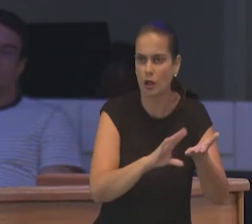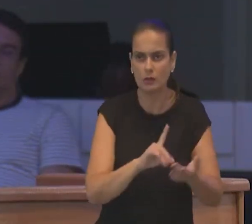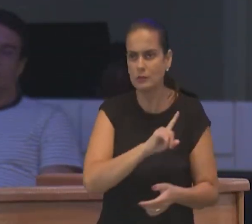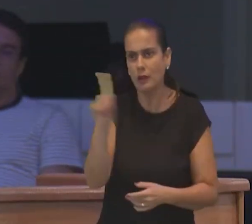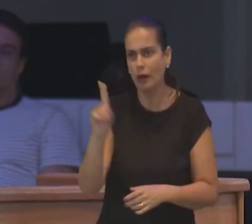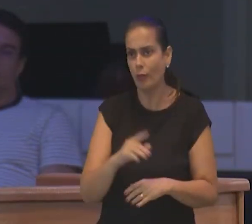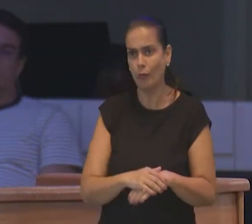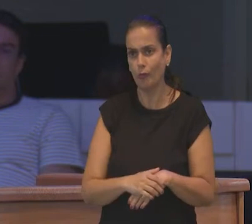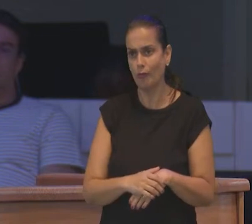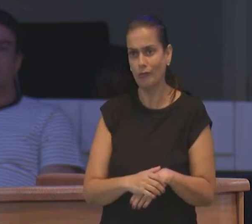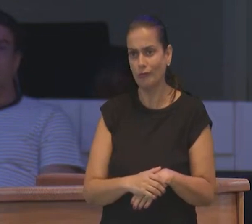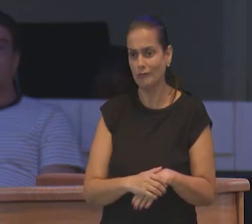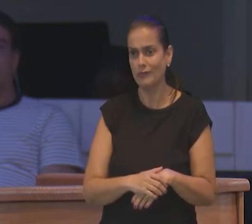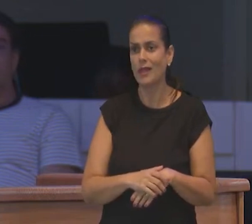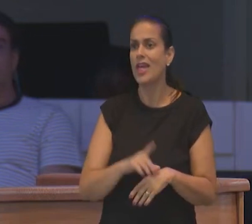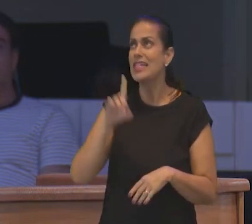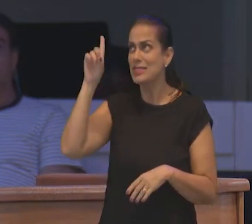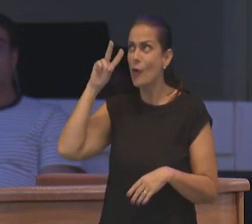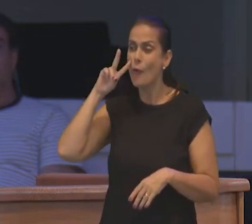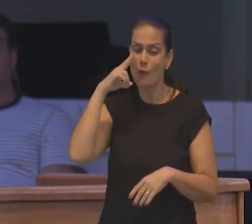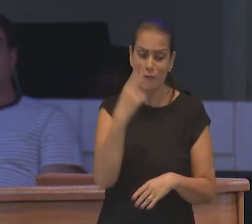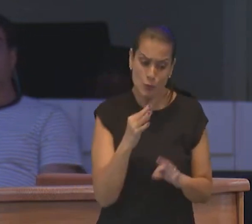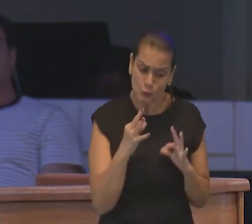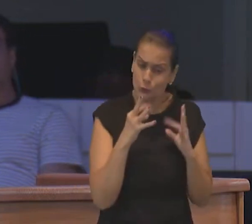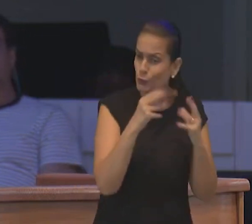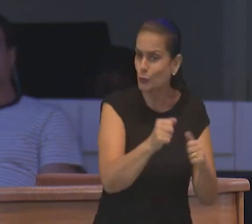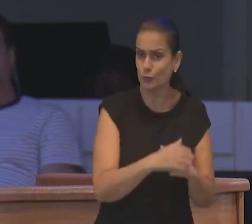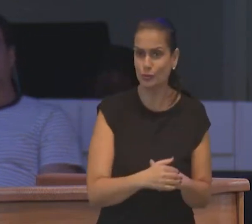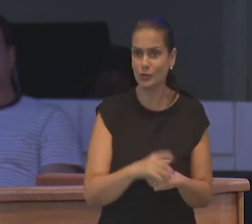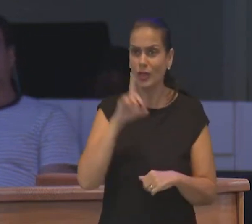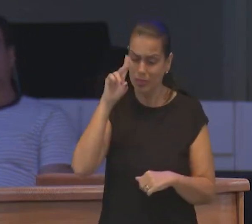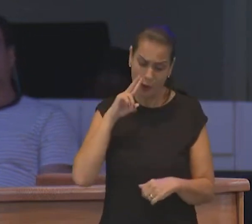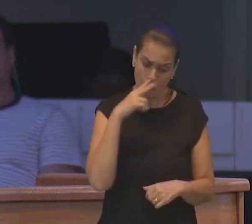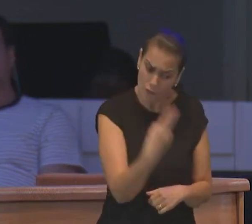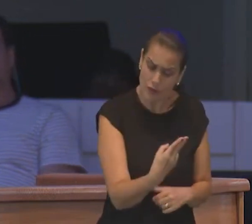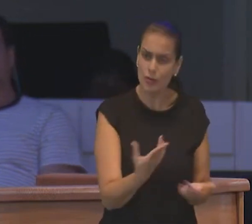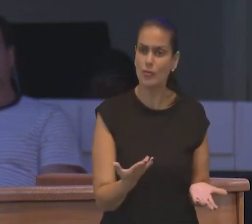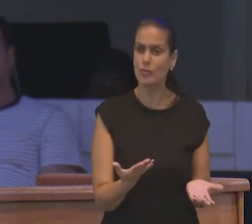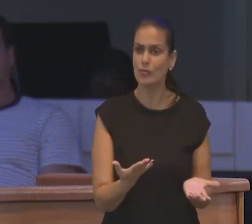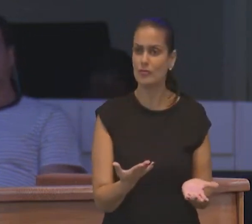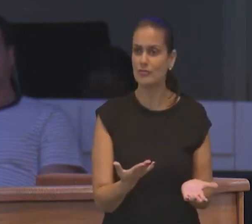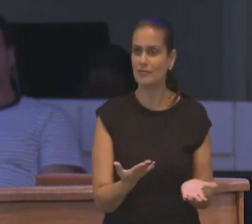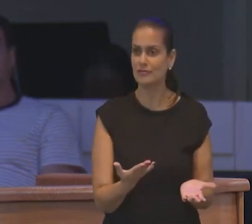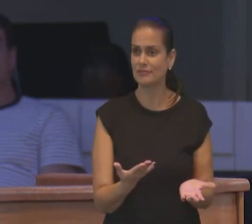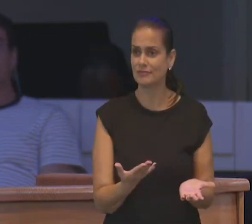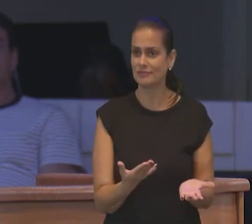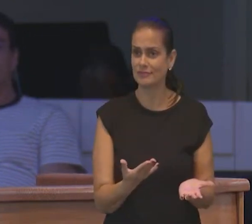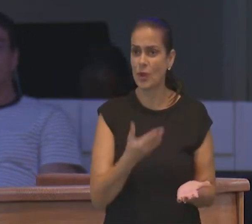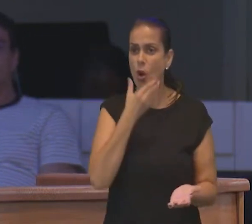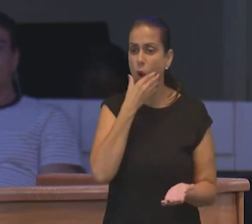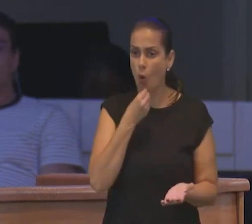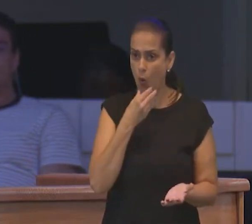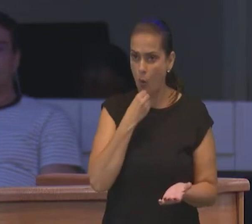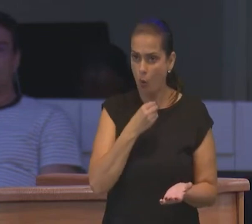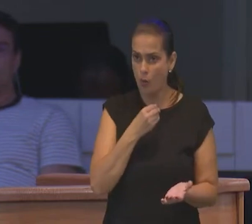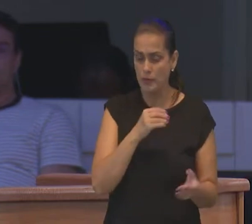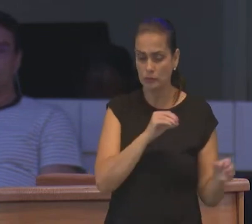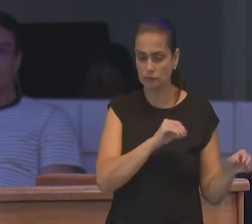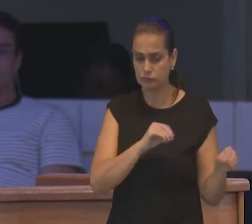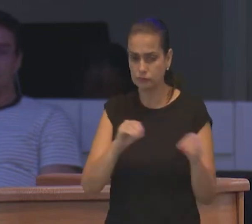Não. Deus viu tudo, meus irmãos. Deus viu tudo. Mauri foi transferido para o estado